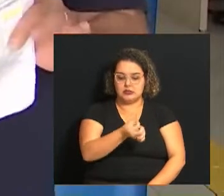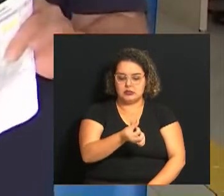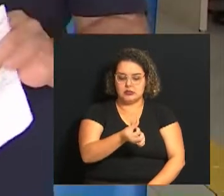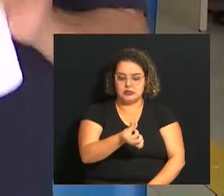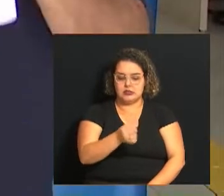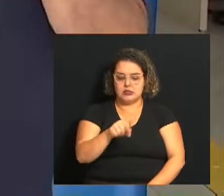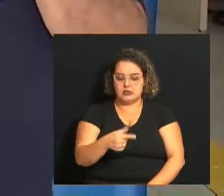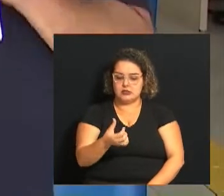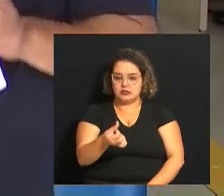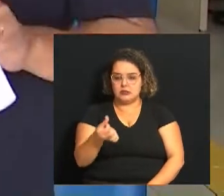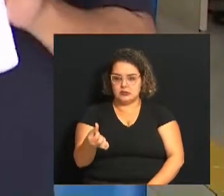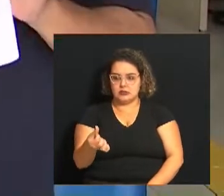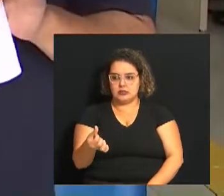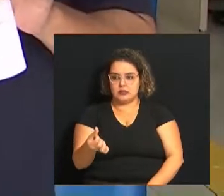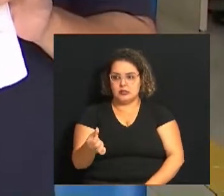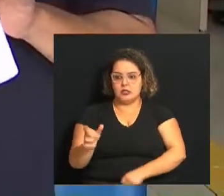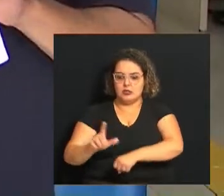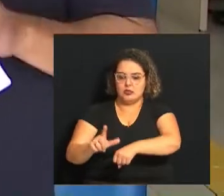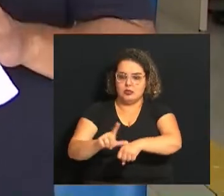recapitulando, comércio, R$